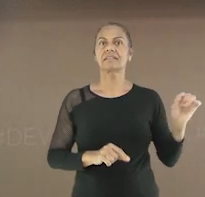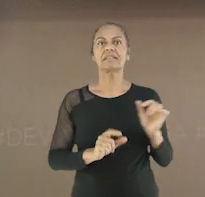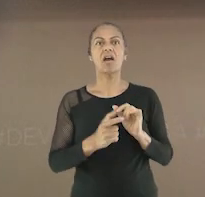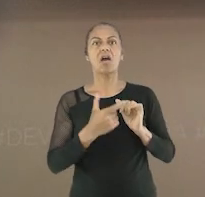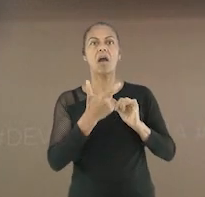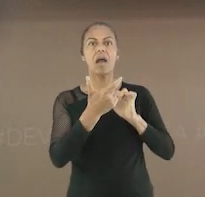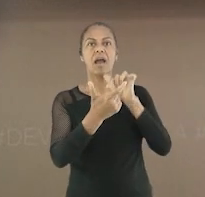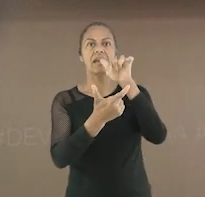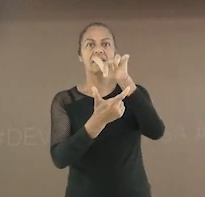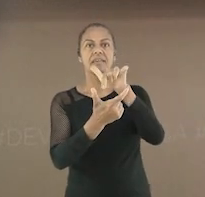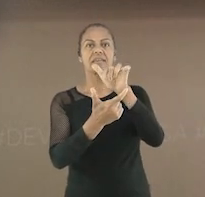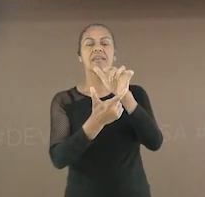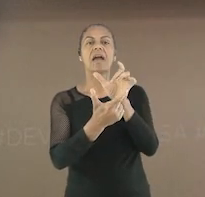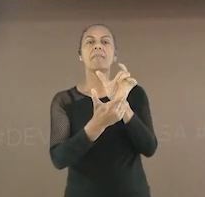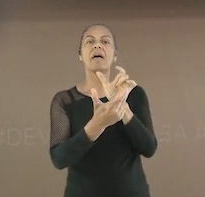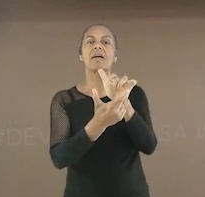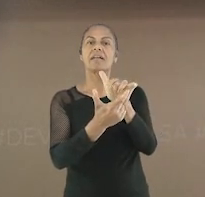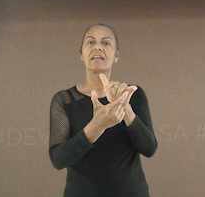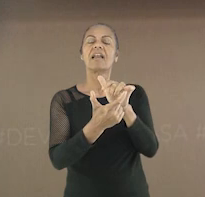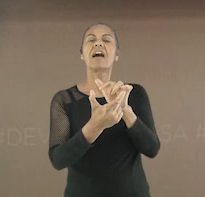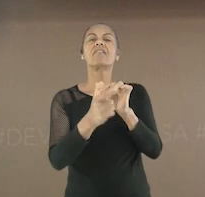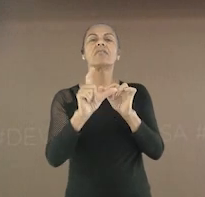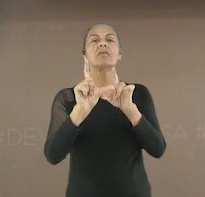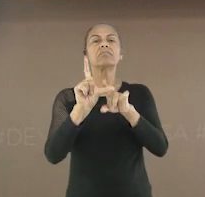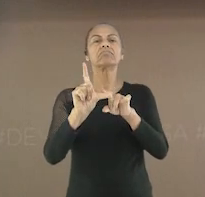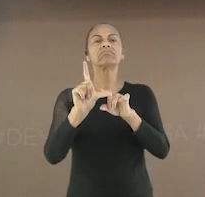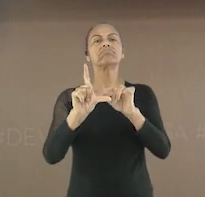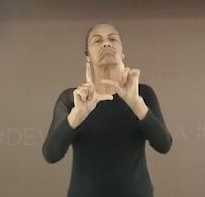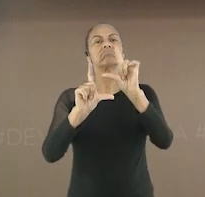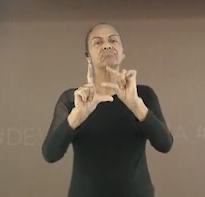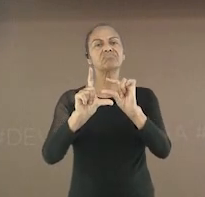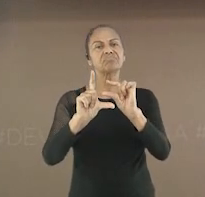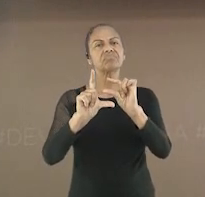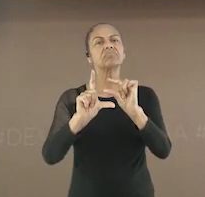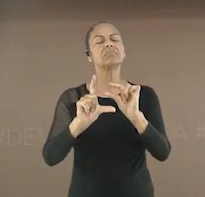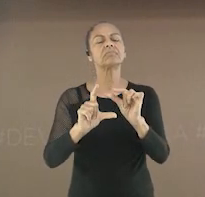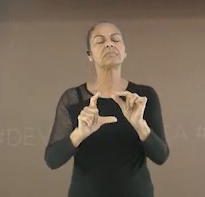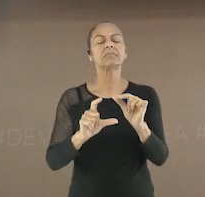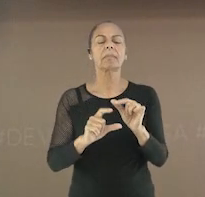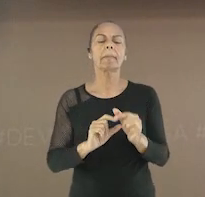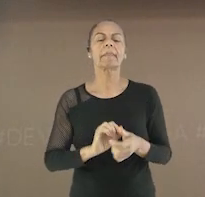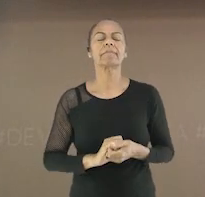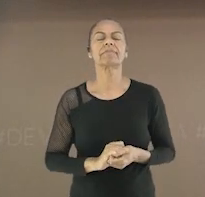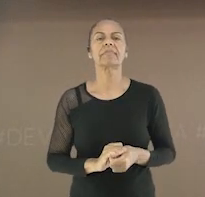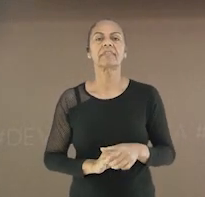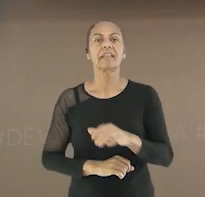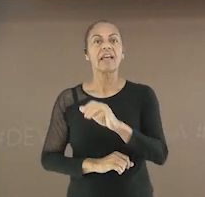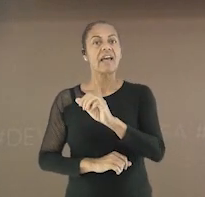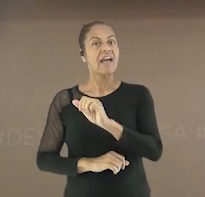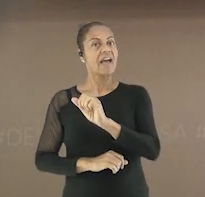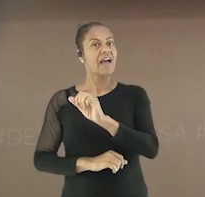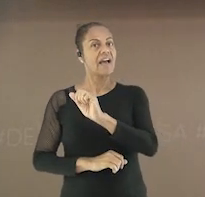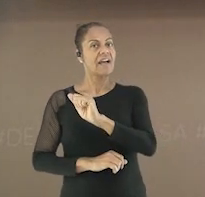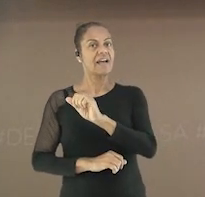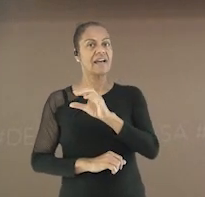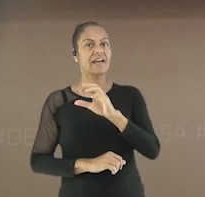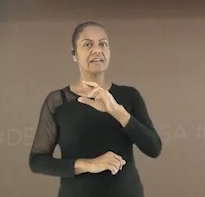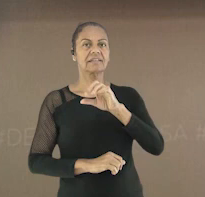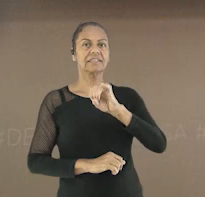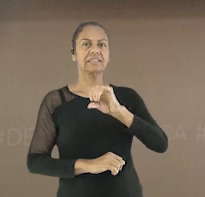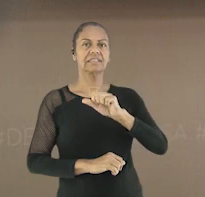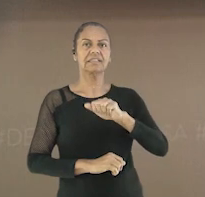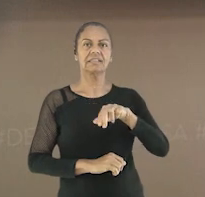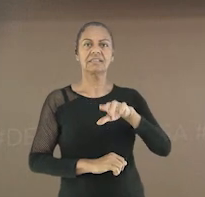outra frase. A criança está brincando. Neste caso, a palavra criança é